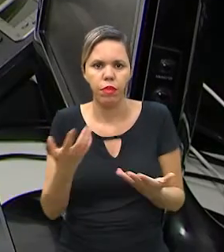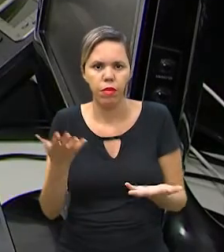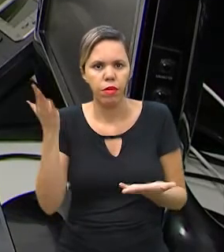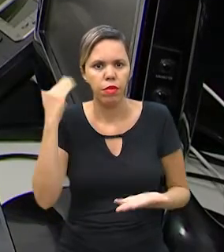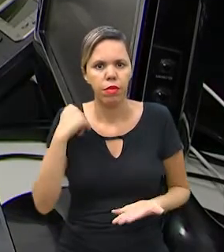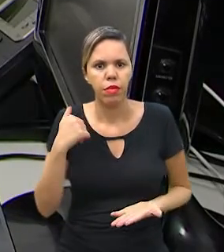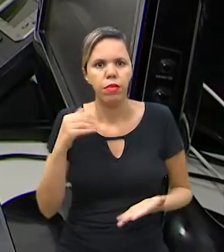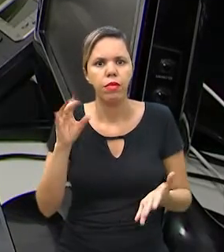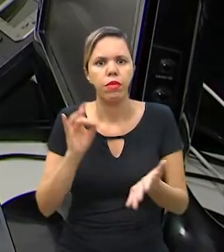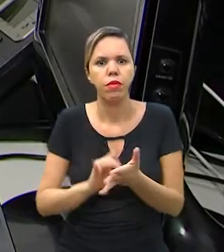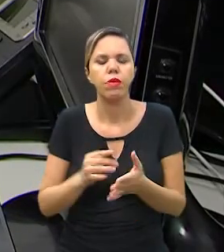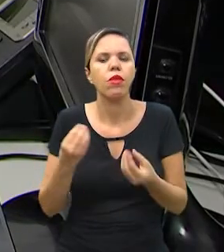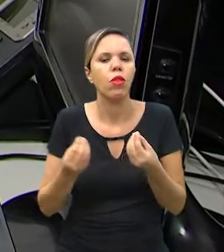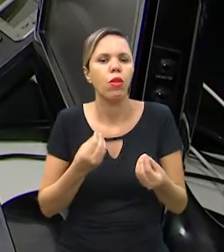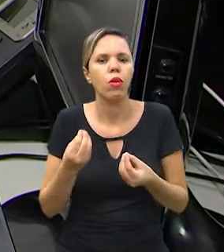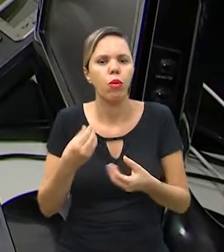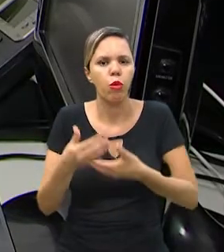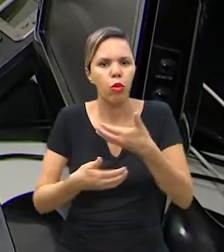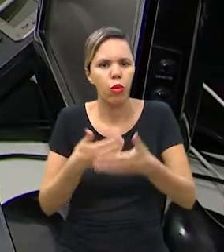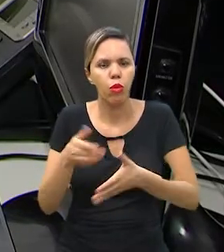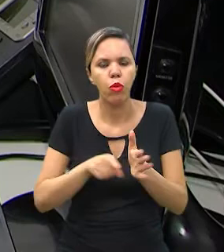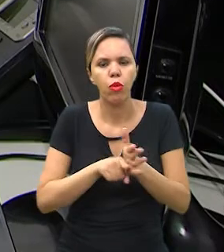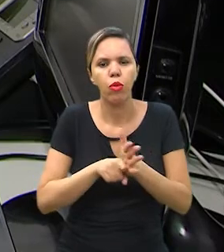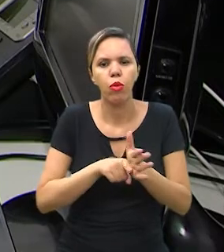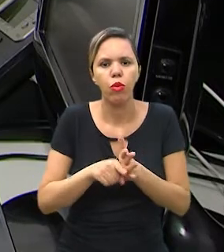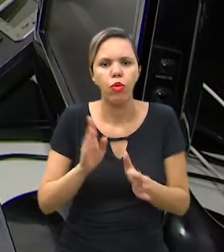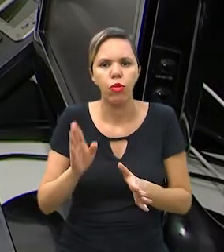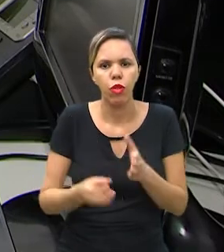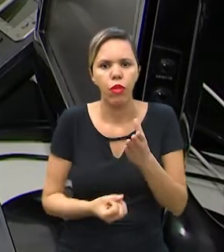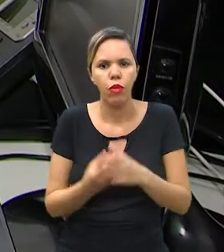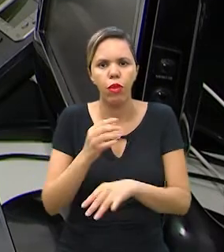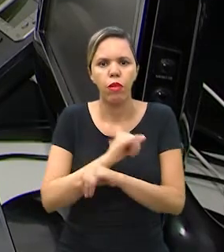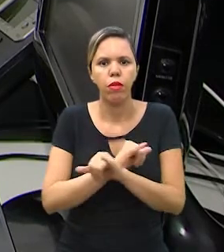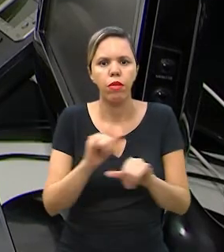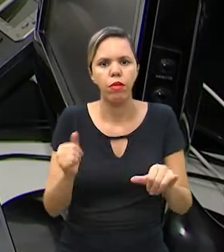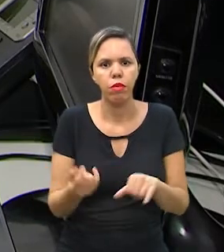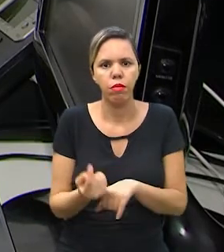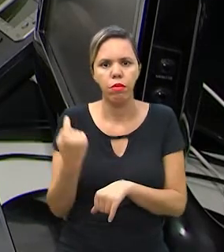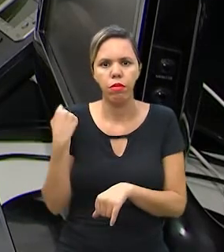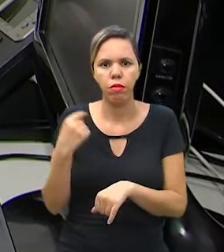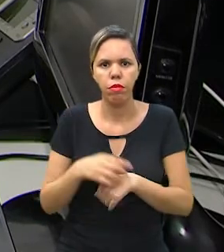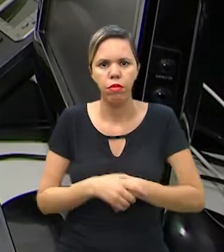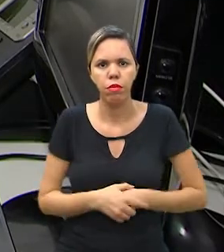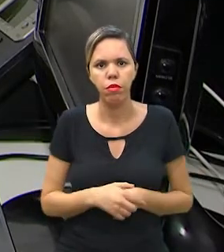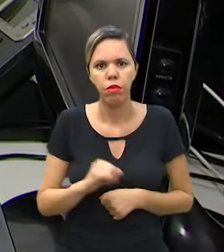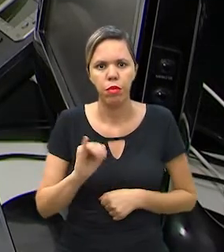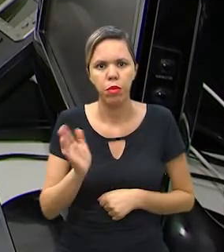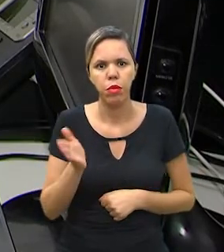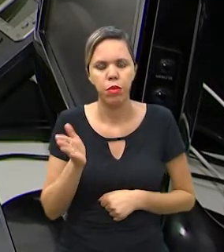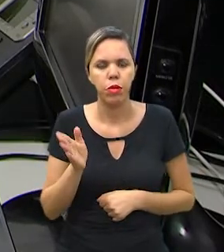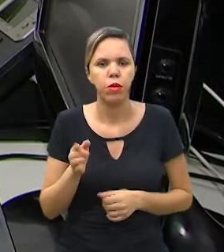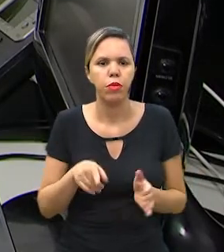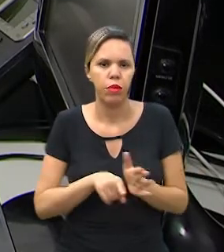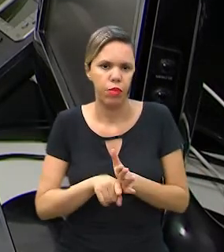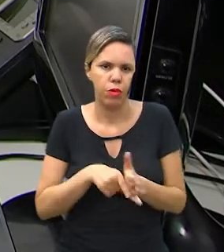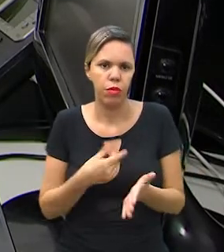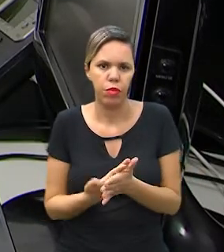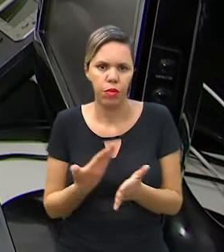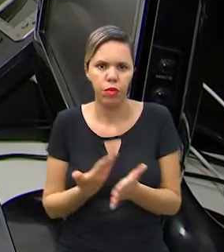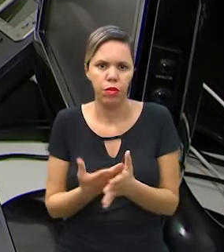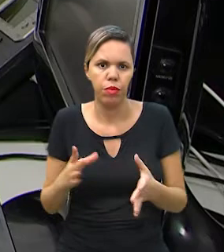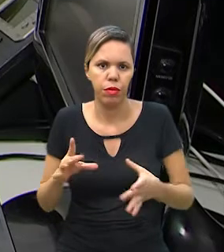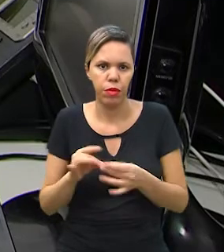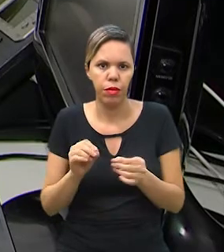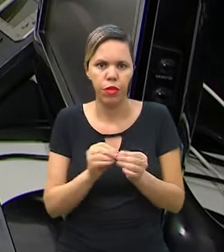nós queremos saber exatamente como que anda esses estudos que já foram anunciado anteriormente se já se nos